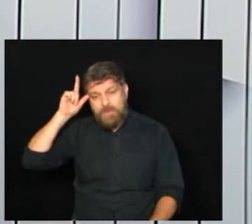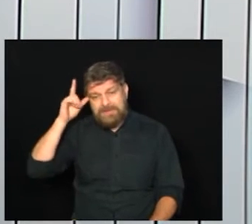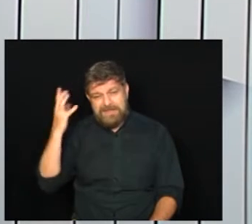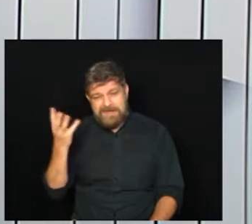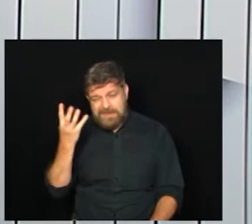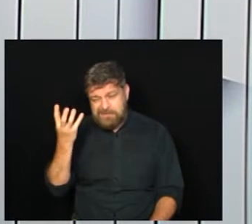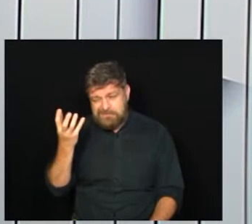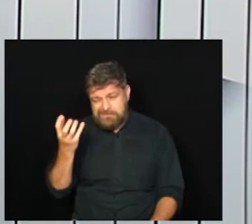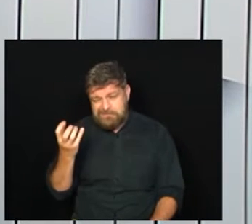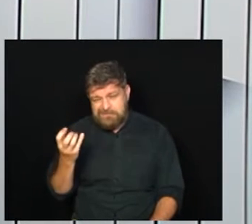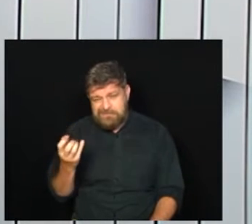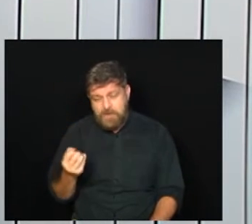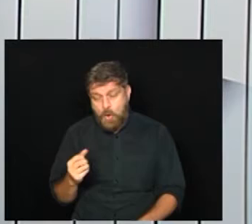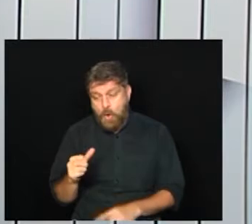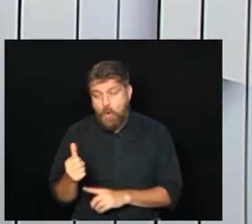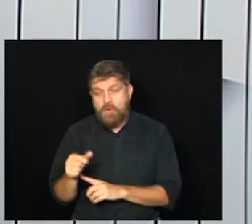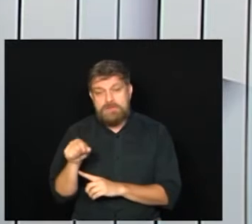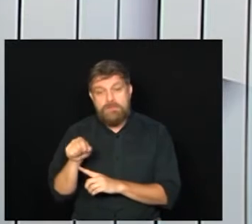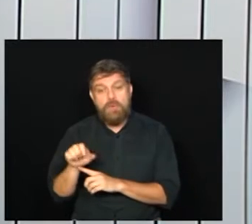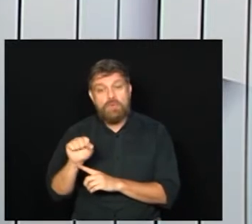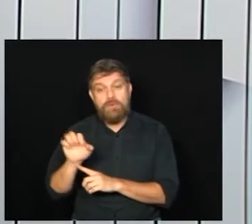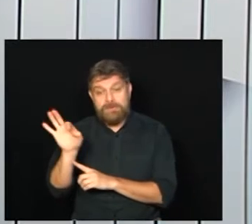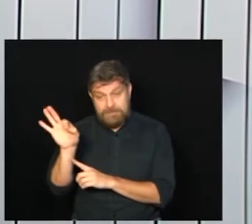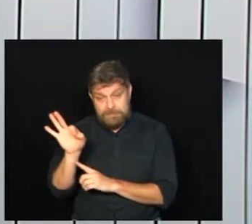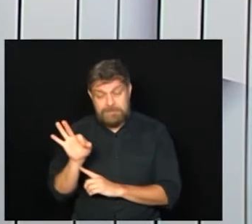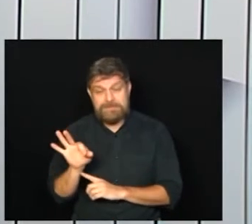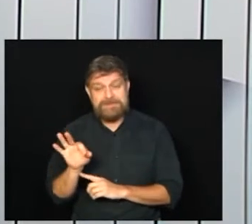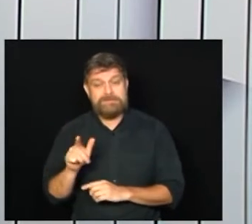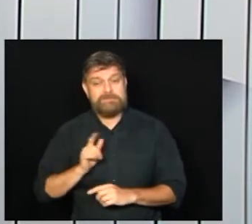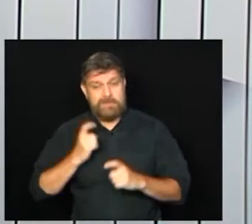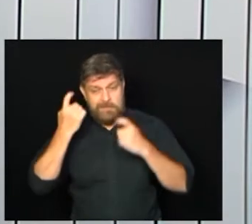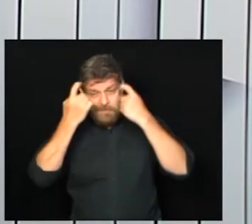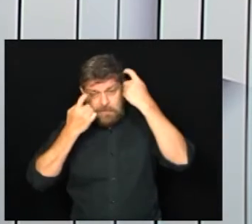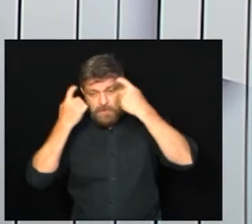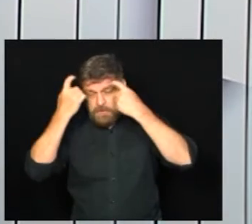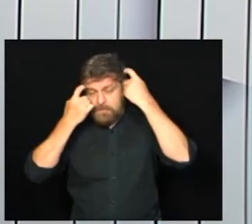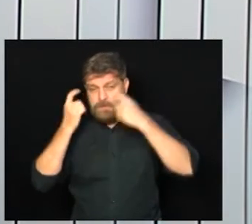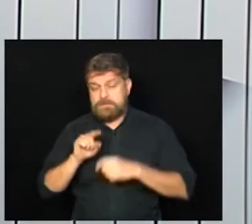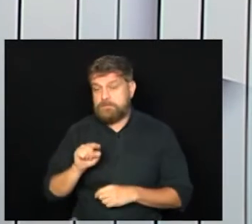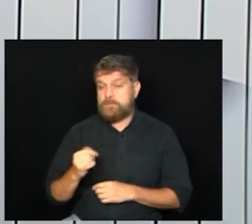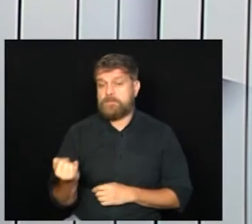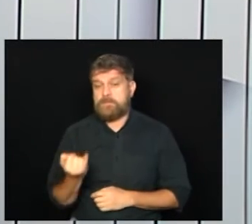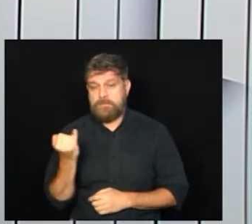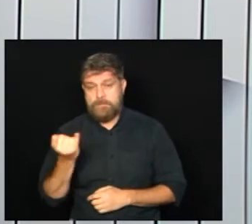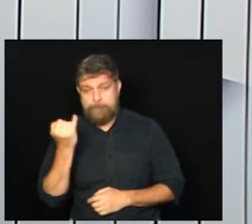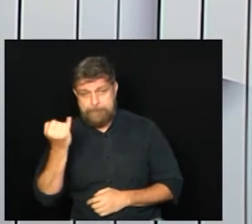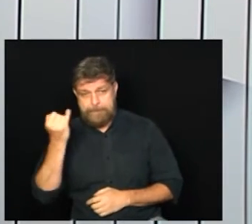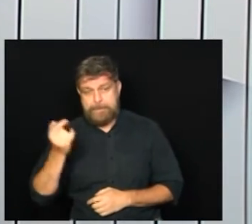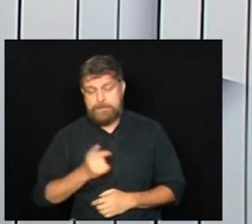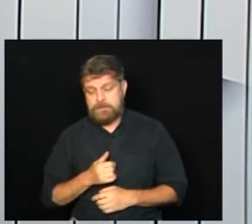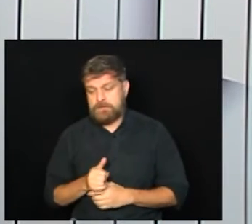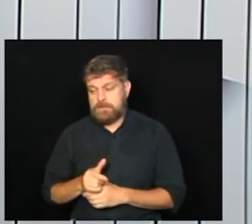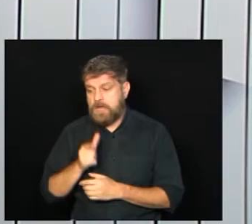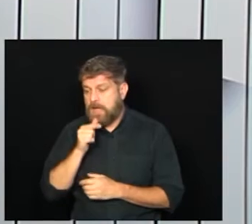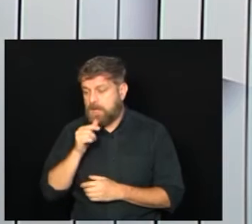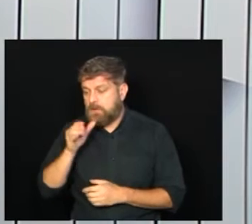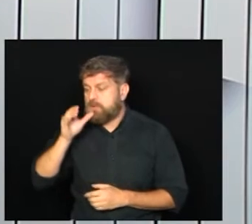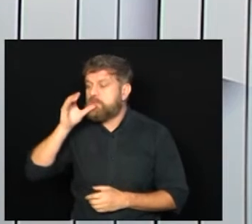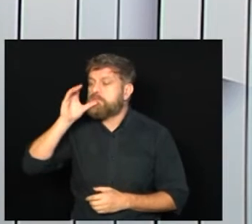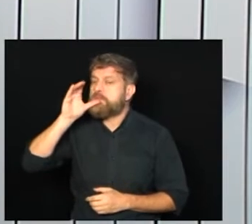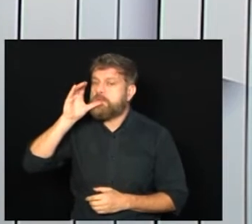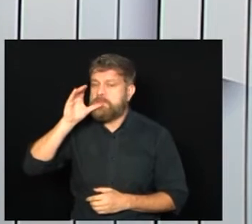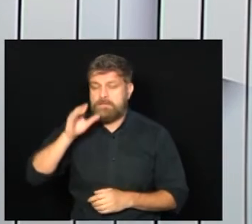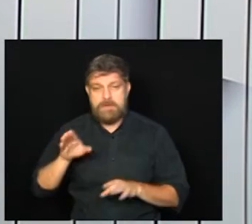ar chegou a 11,8%, o que é preocupante, por isso a importância desta hidratação. Mas